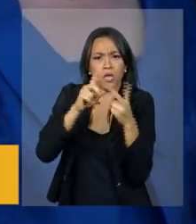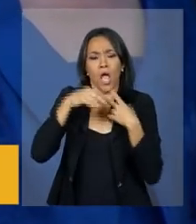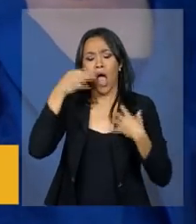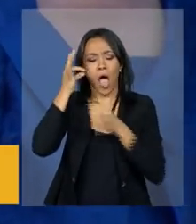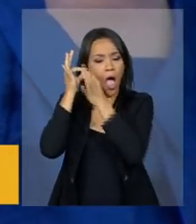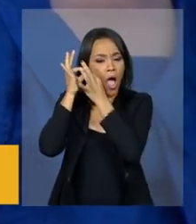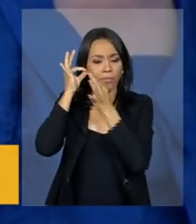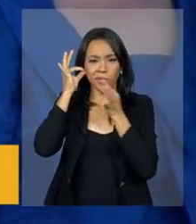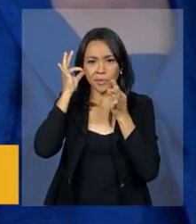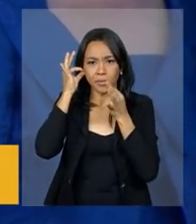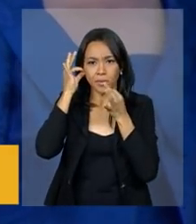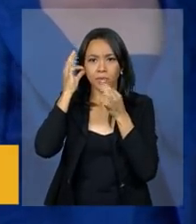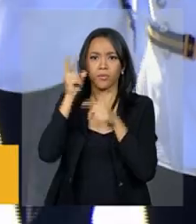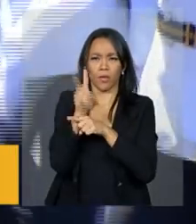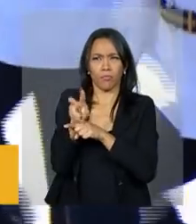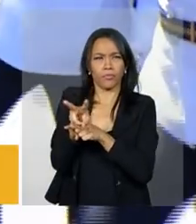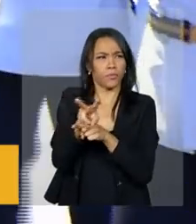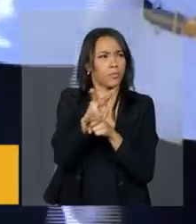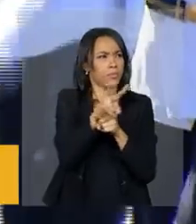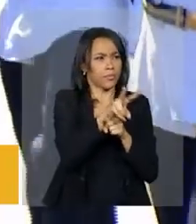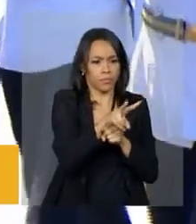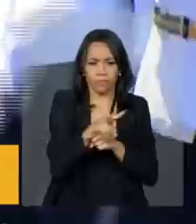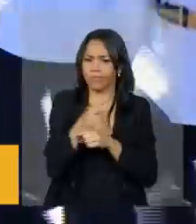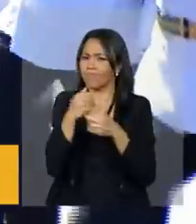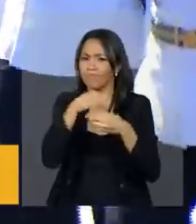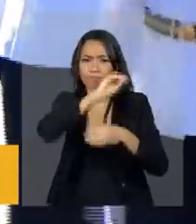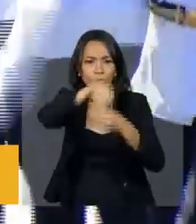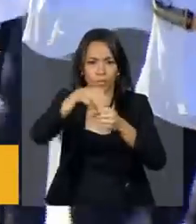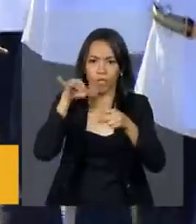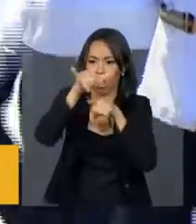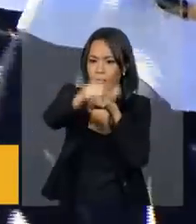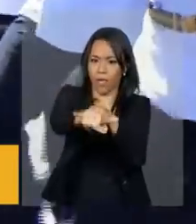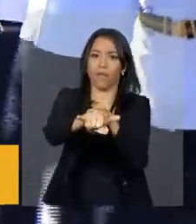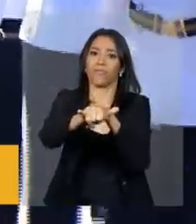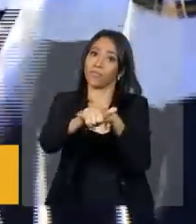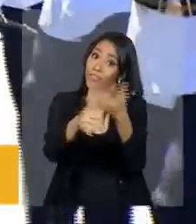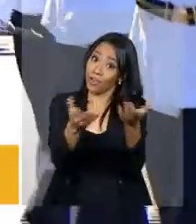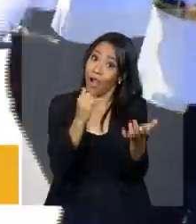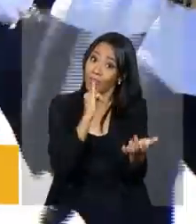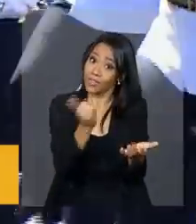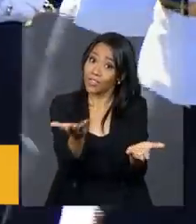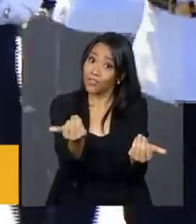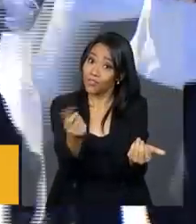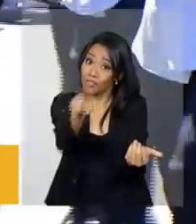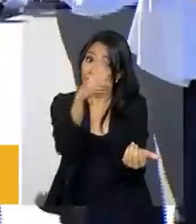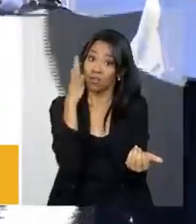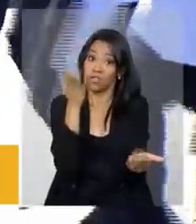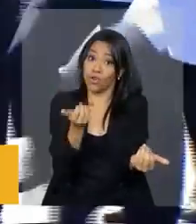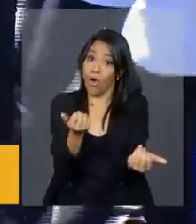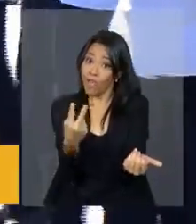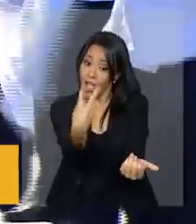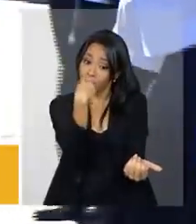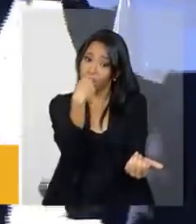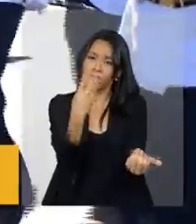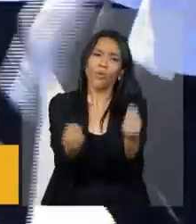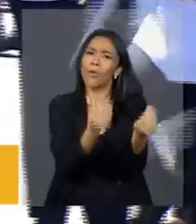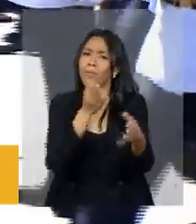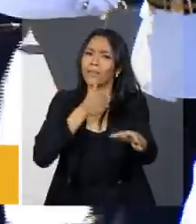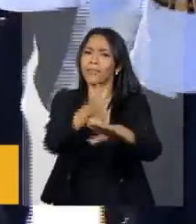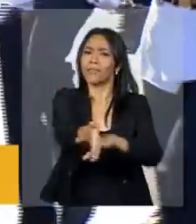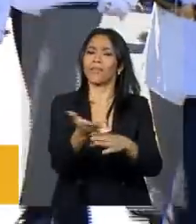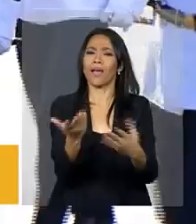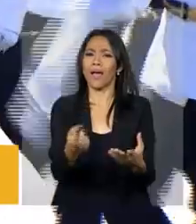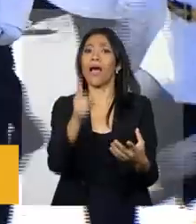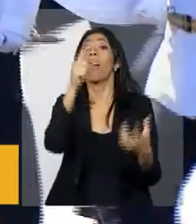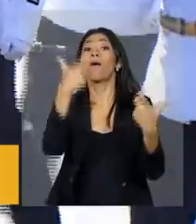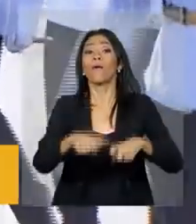comunicações, observadores, entre outros. Fica a dica também para o jovem que nos assiste, para entrar na Academia da Força Aérea em Pirassununga,